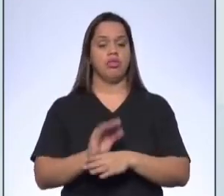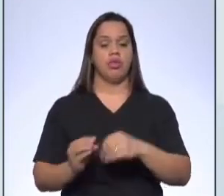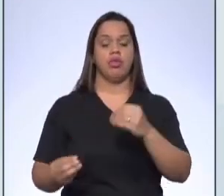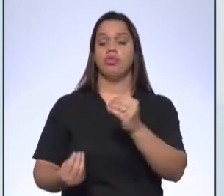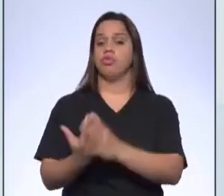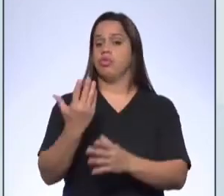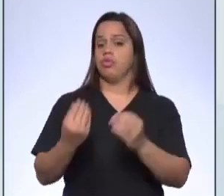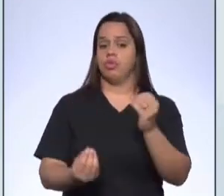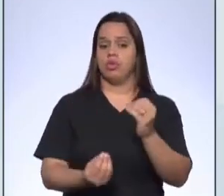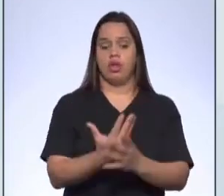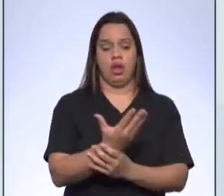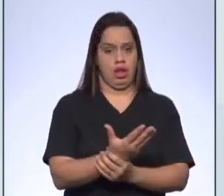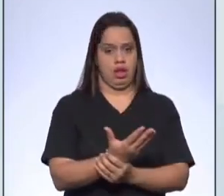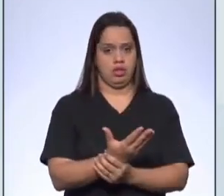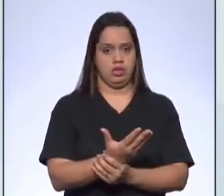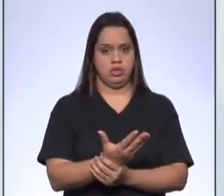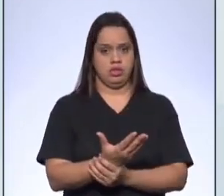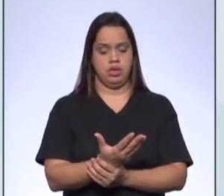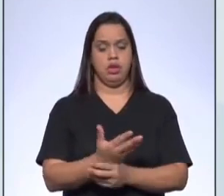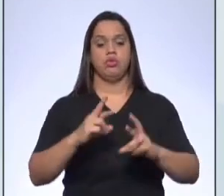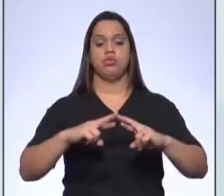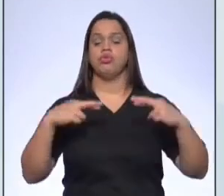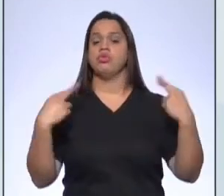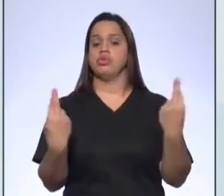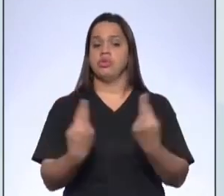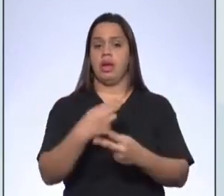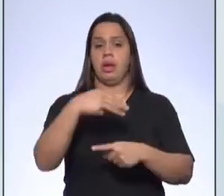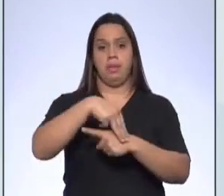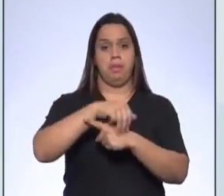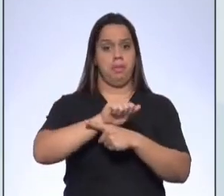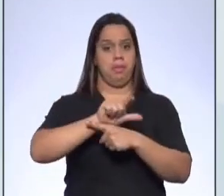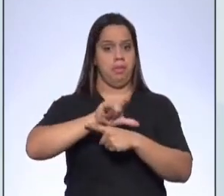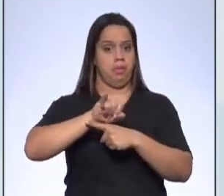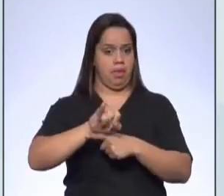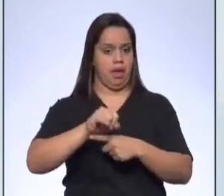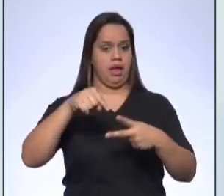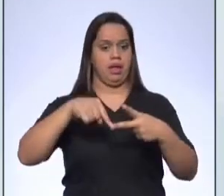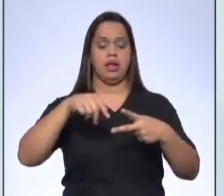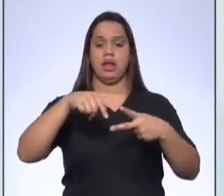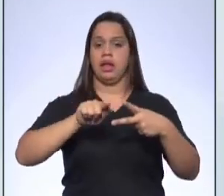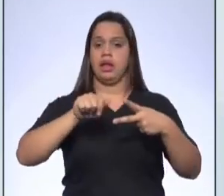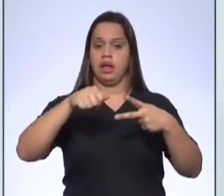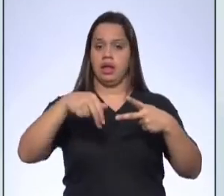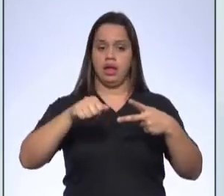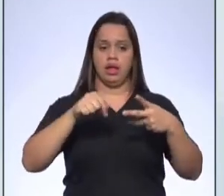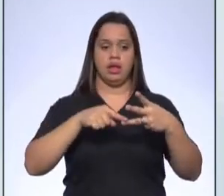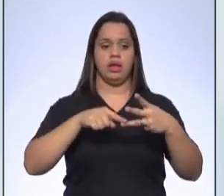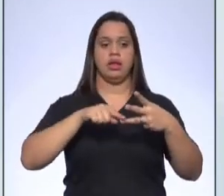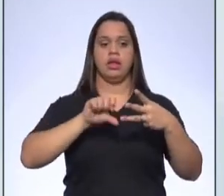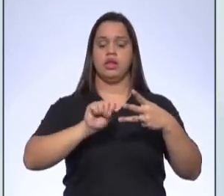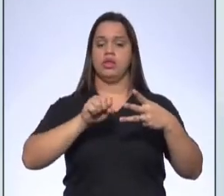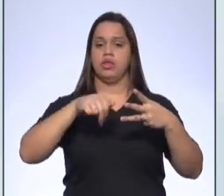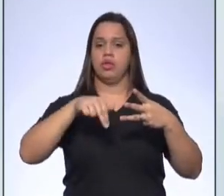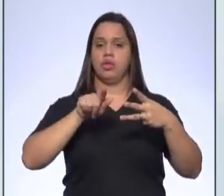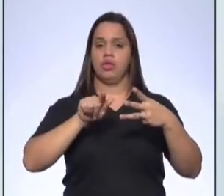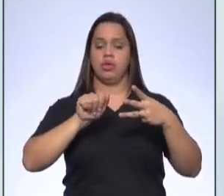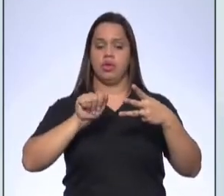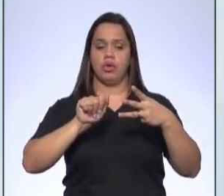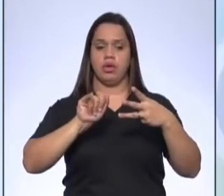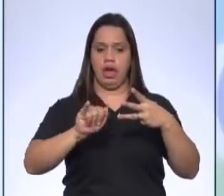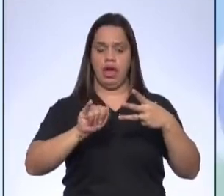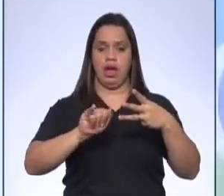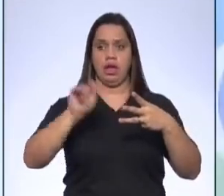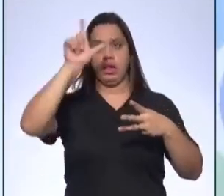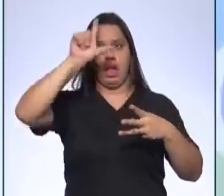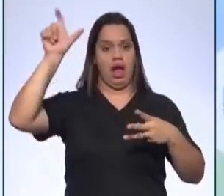e a consolidação dos reinos de Mali, Gana e Songhai na África